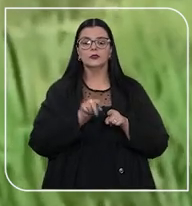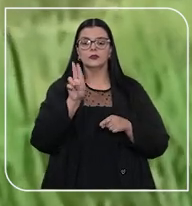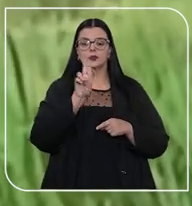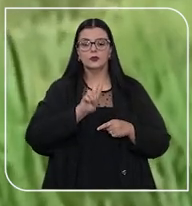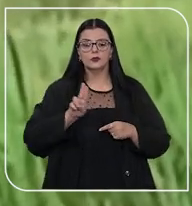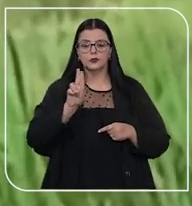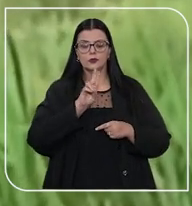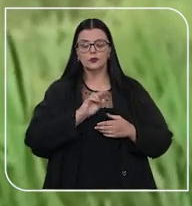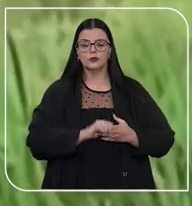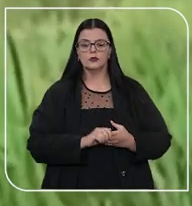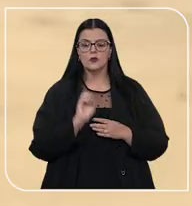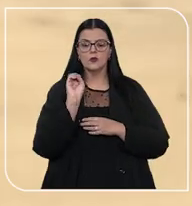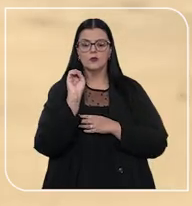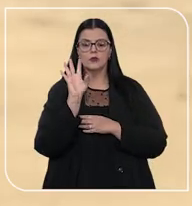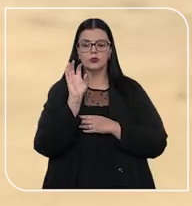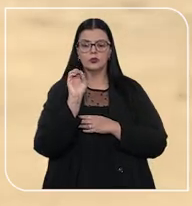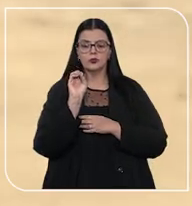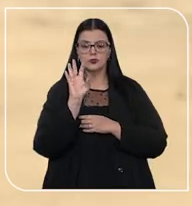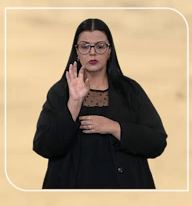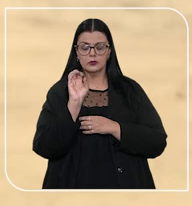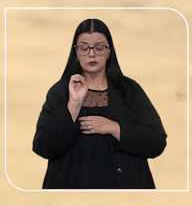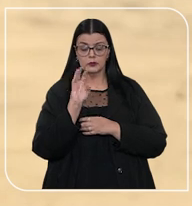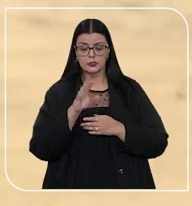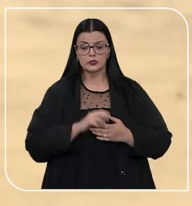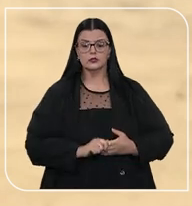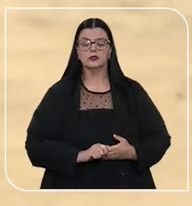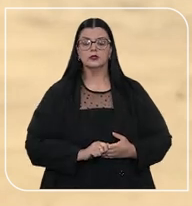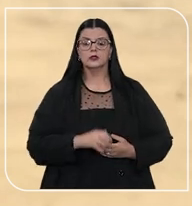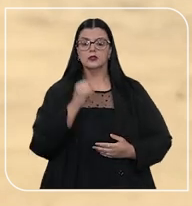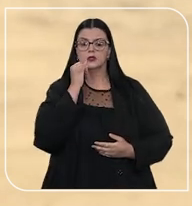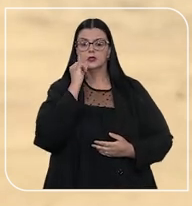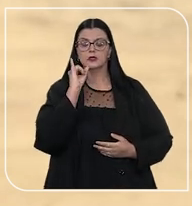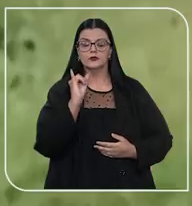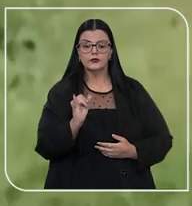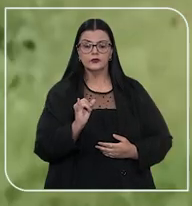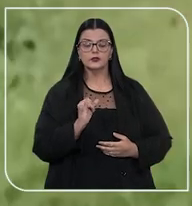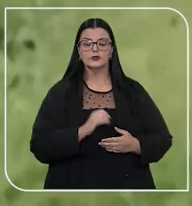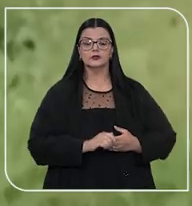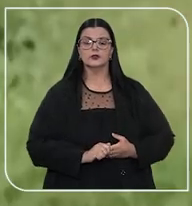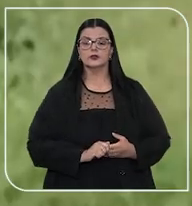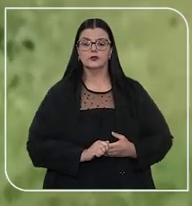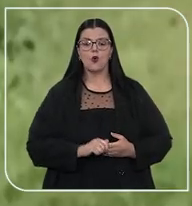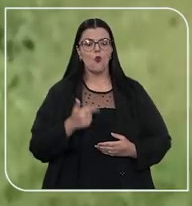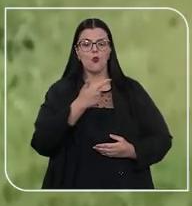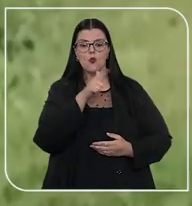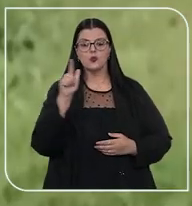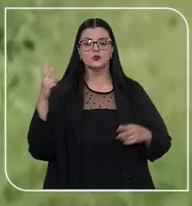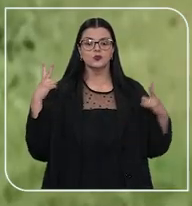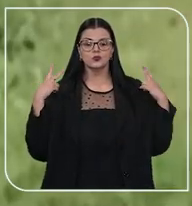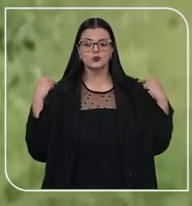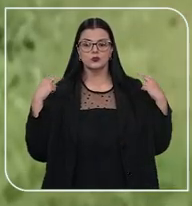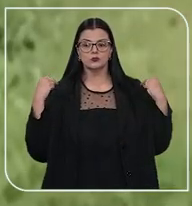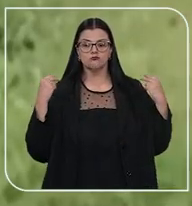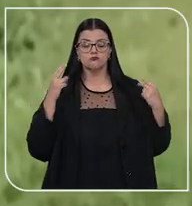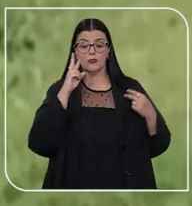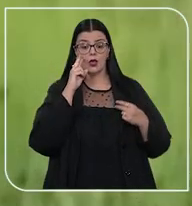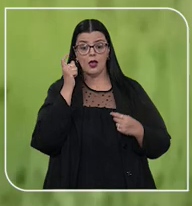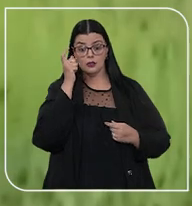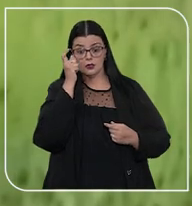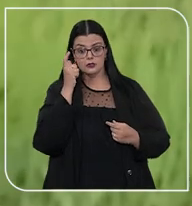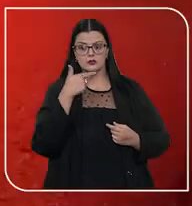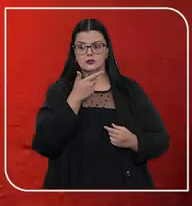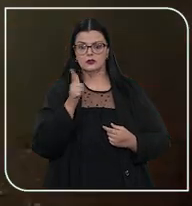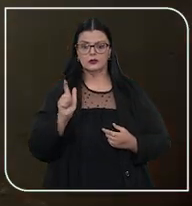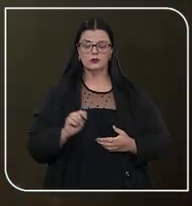da utilização ali do pisca, né, do veículo, né, cortando luz alta e baixa, avisar os outros motoristas que estão passando